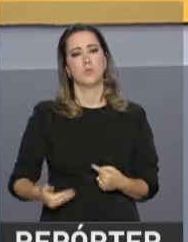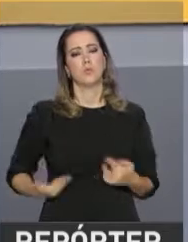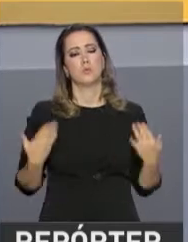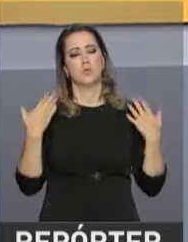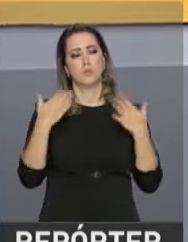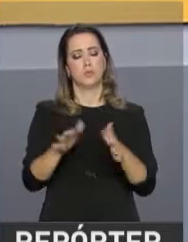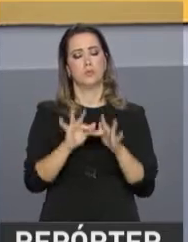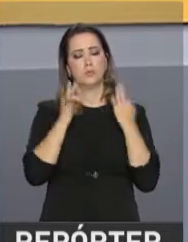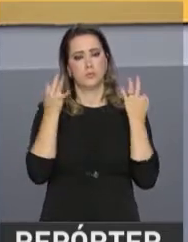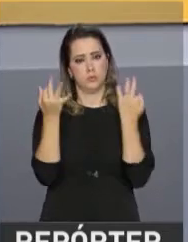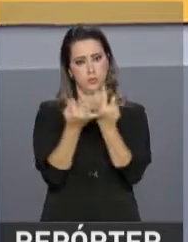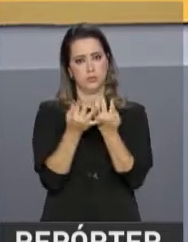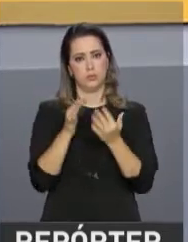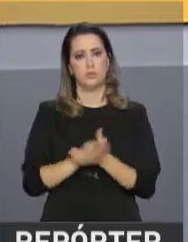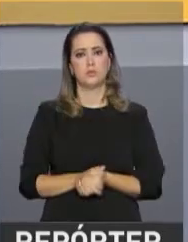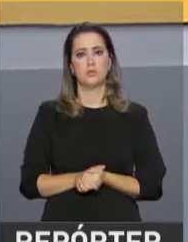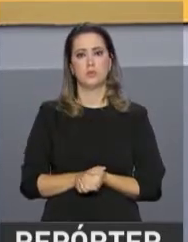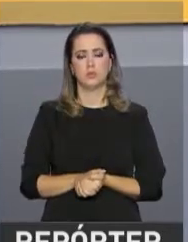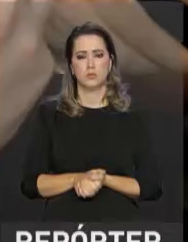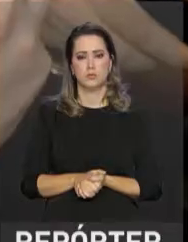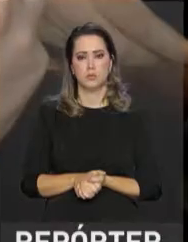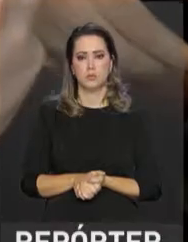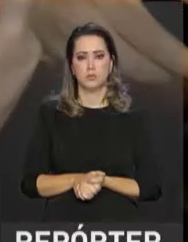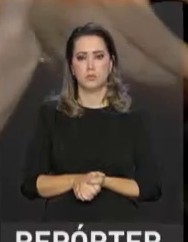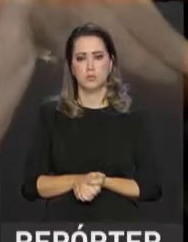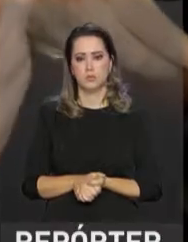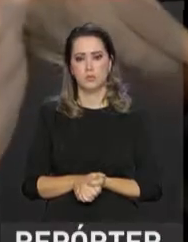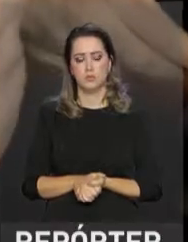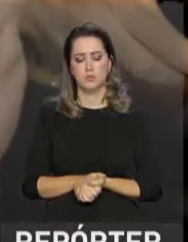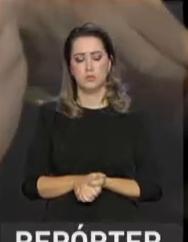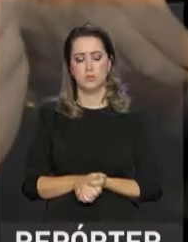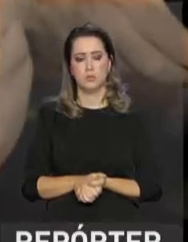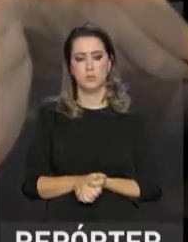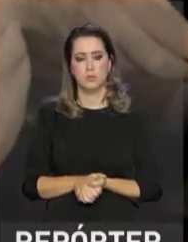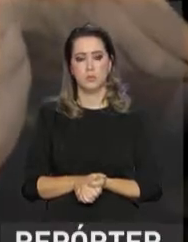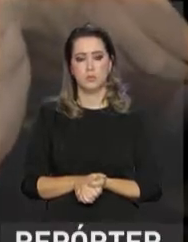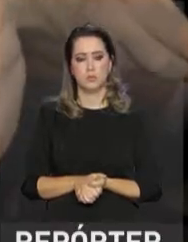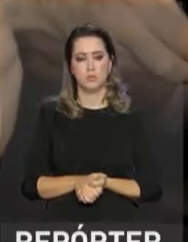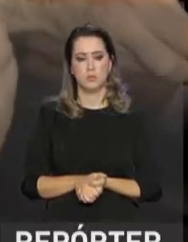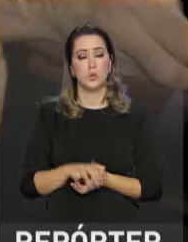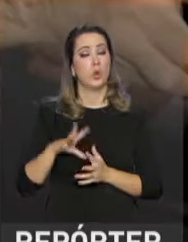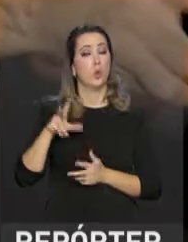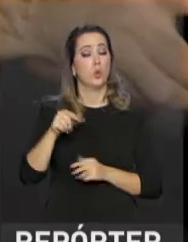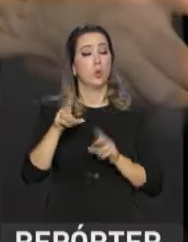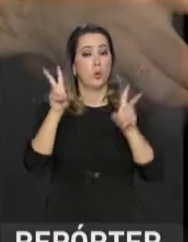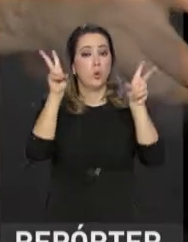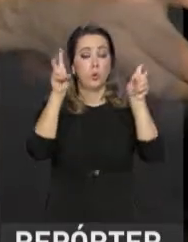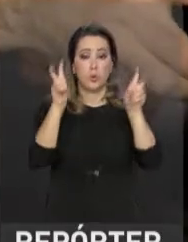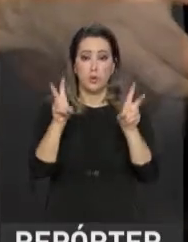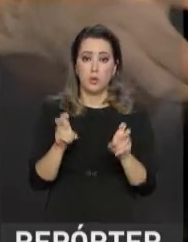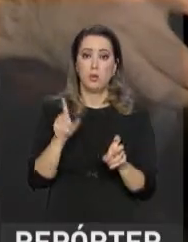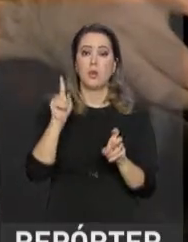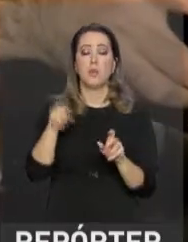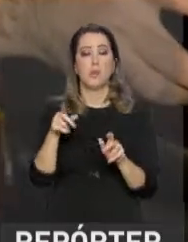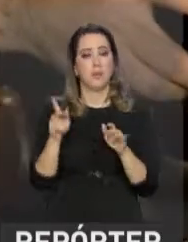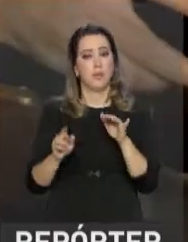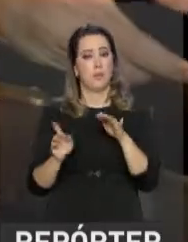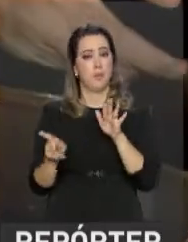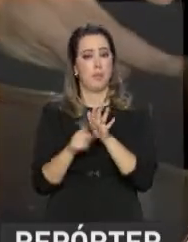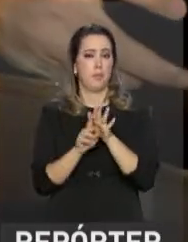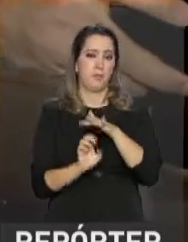com a participação no fórum toda a temática seja matemática empresarial